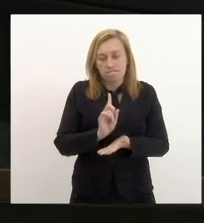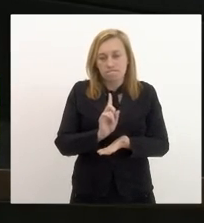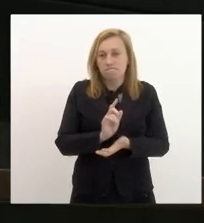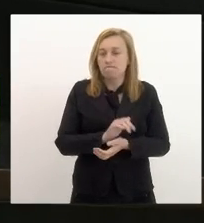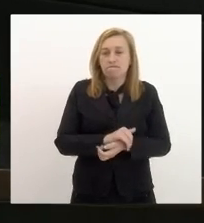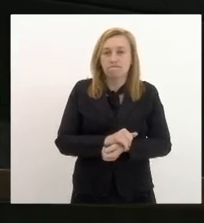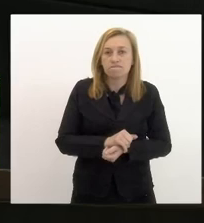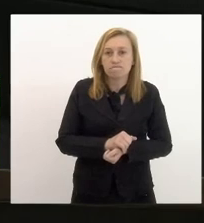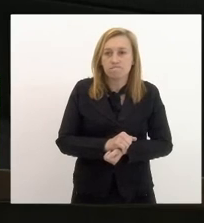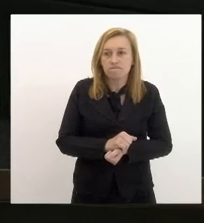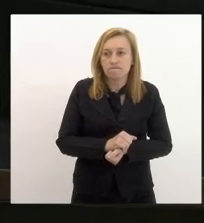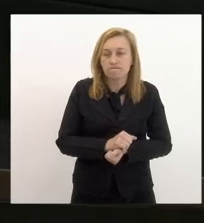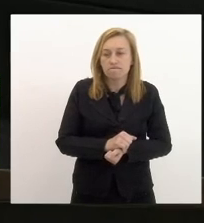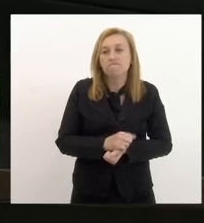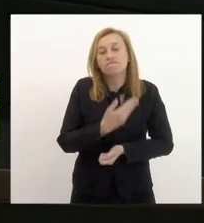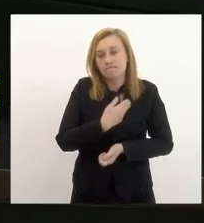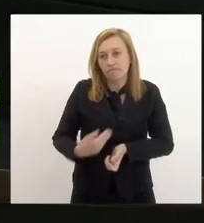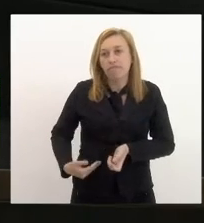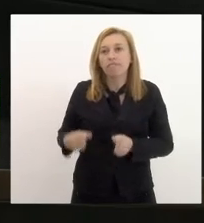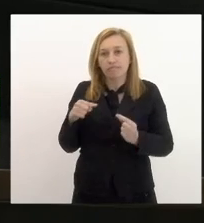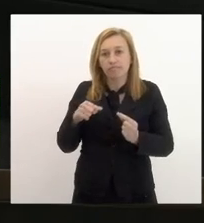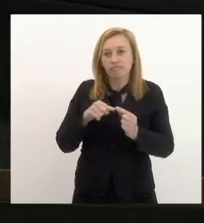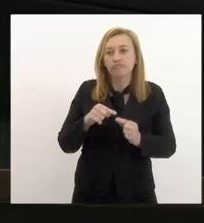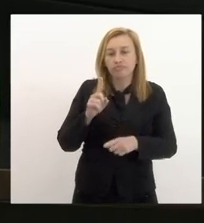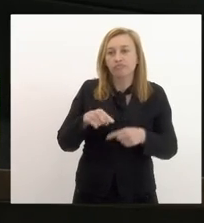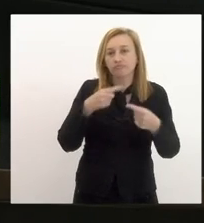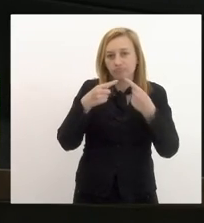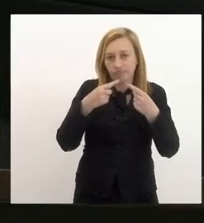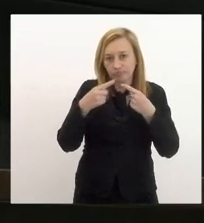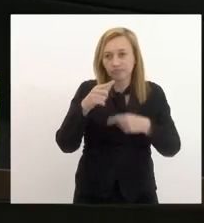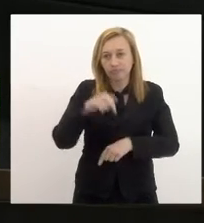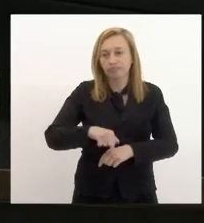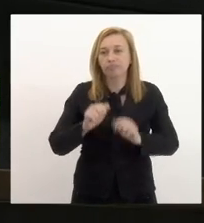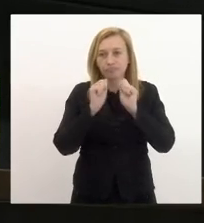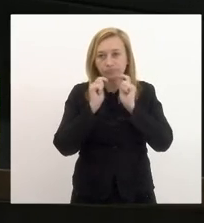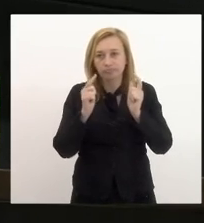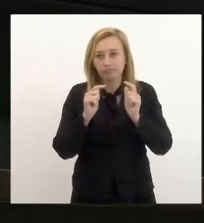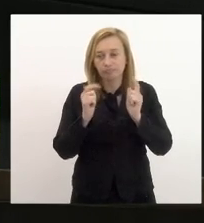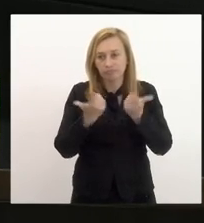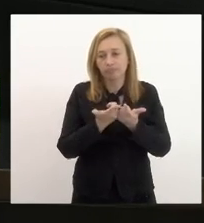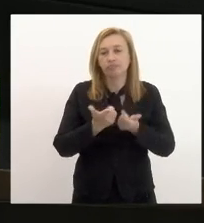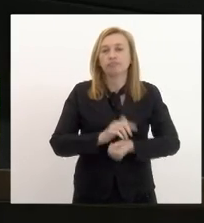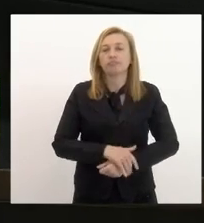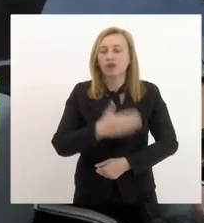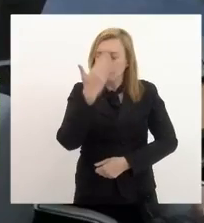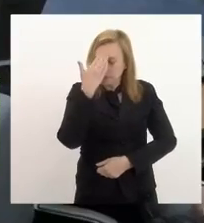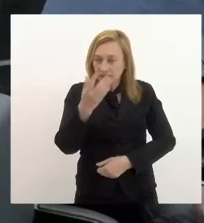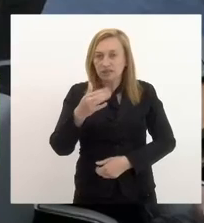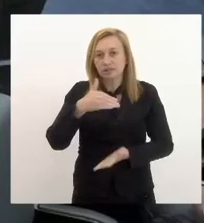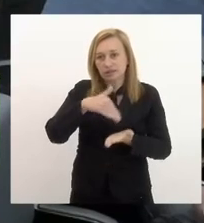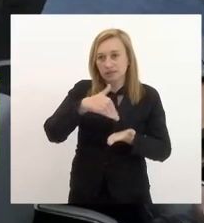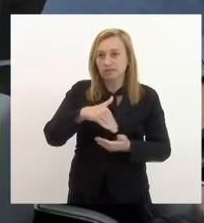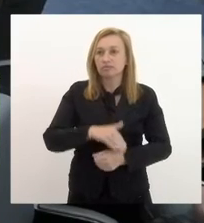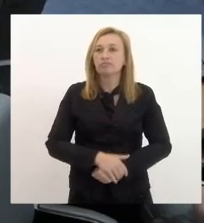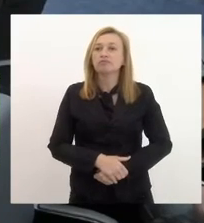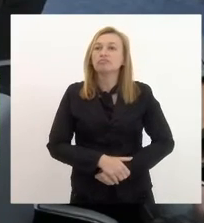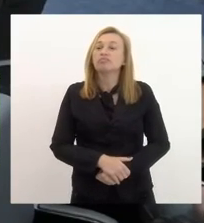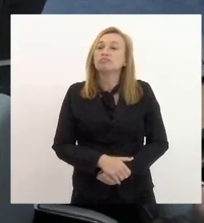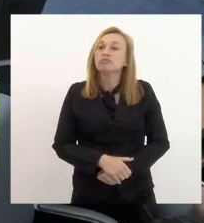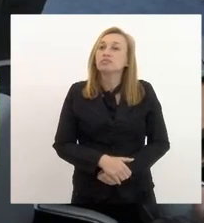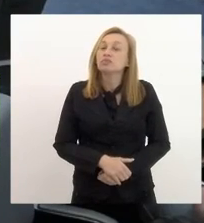foi a tônica do governo o objetivo era fazer a discussão mesmo aqui no Parlamento Obrigado secretário